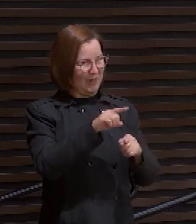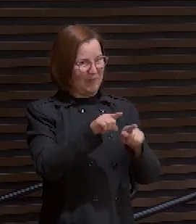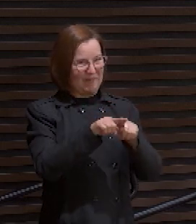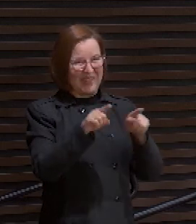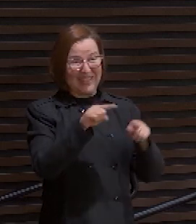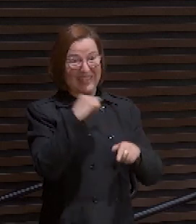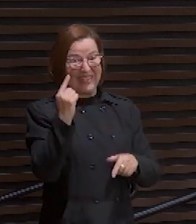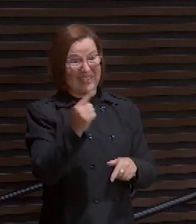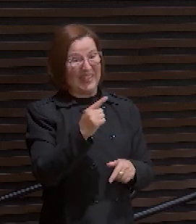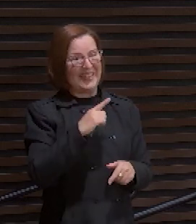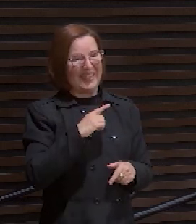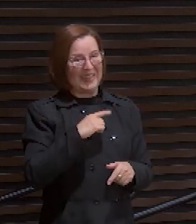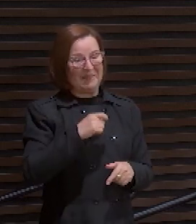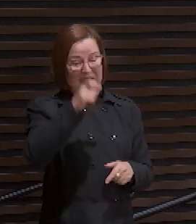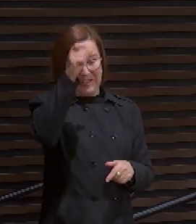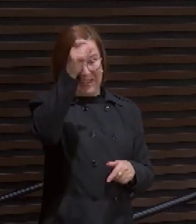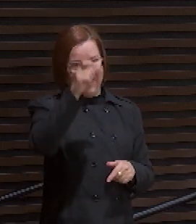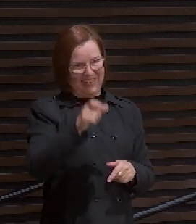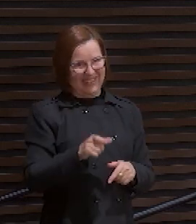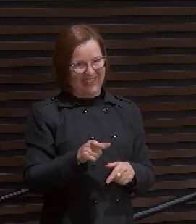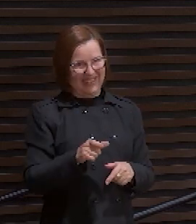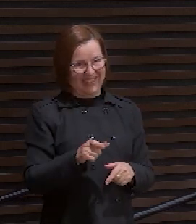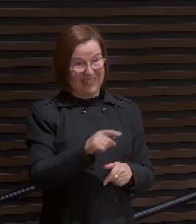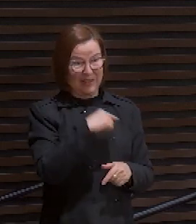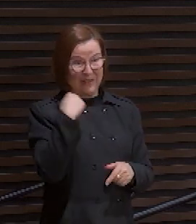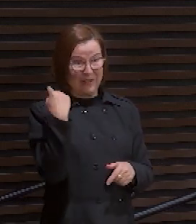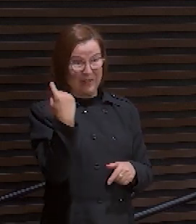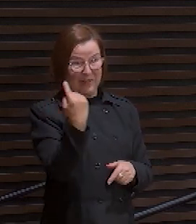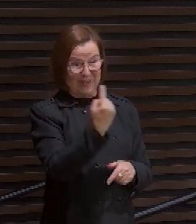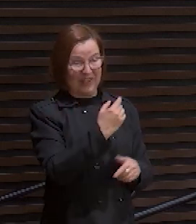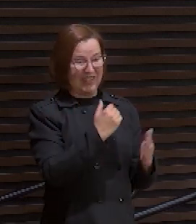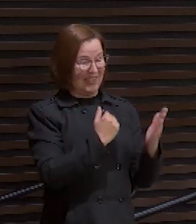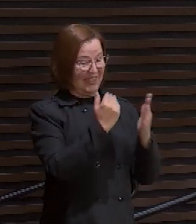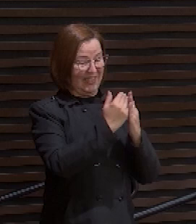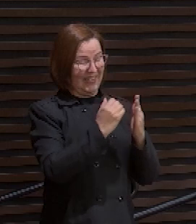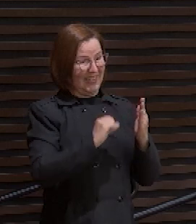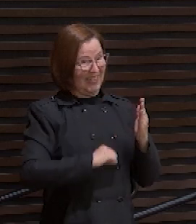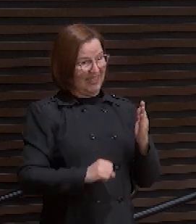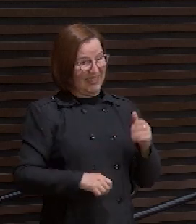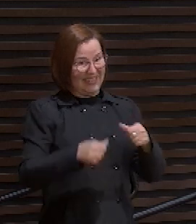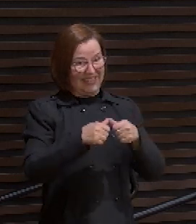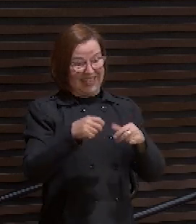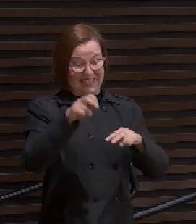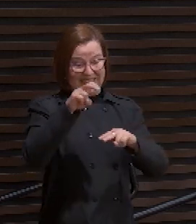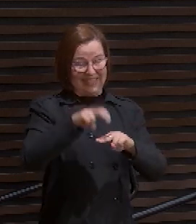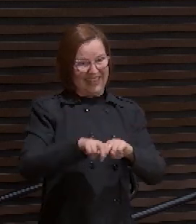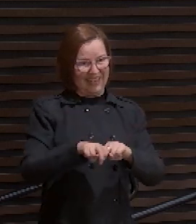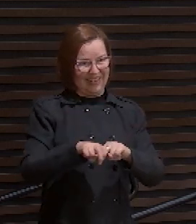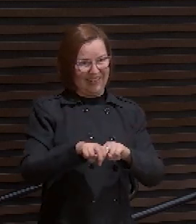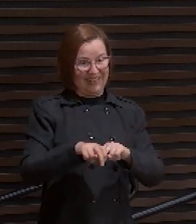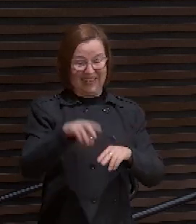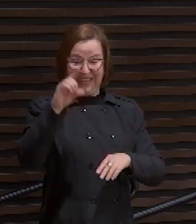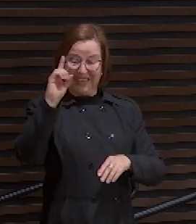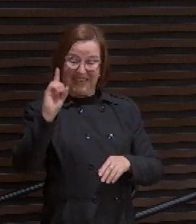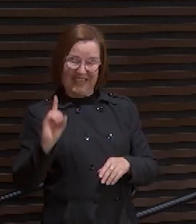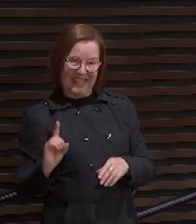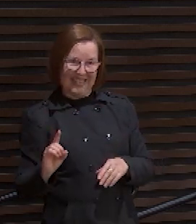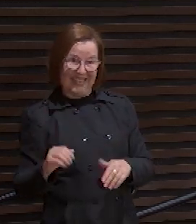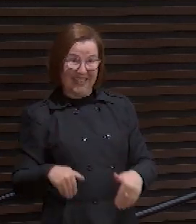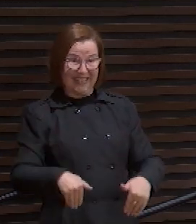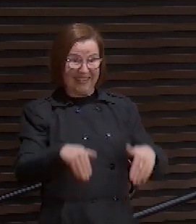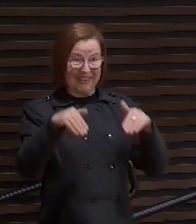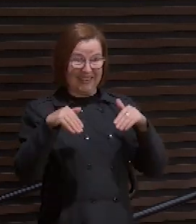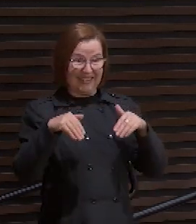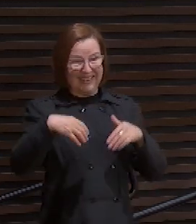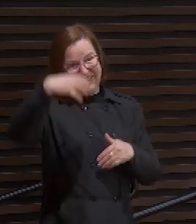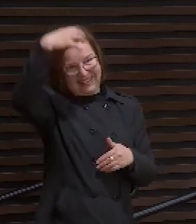pessoa. E o nosso sumo sacerdote está sentado à destra do trono